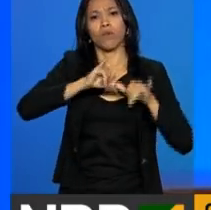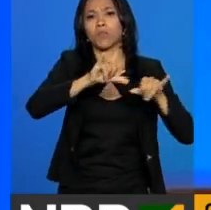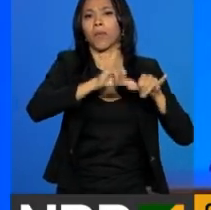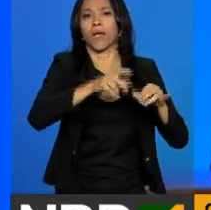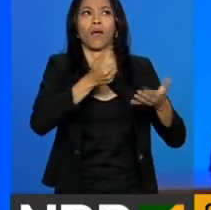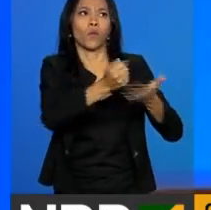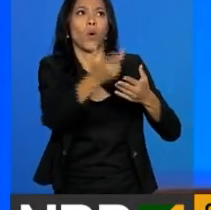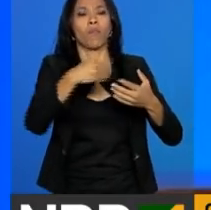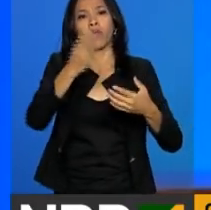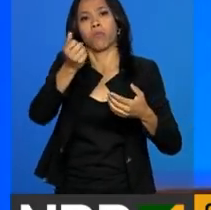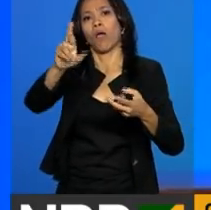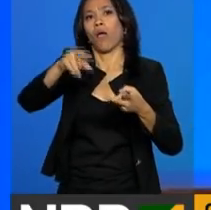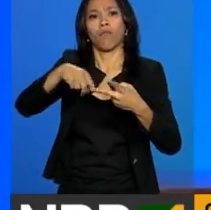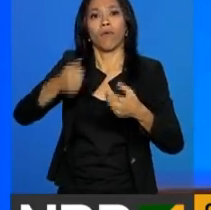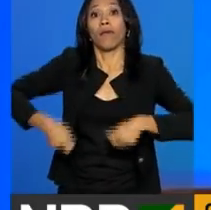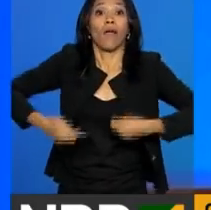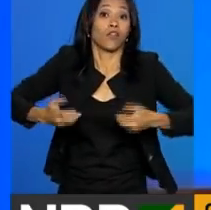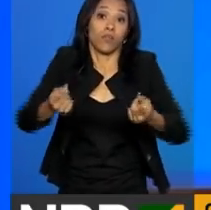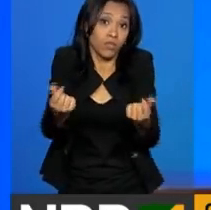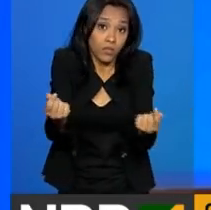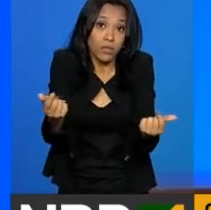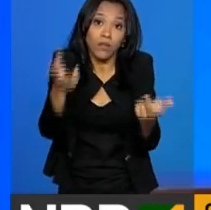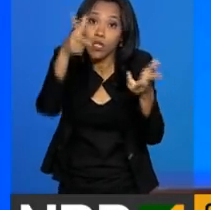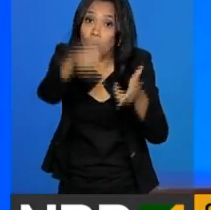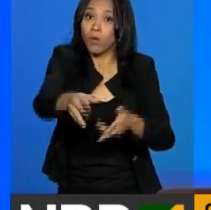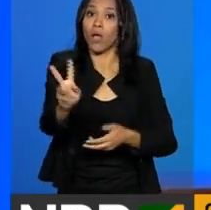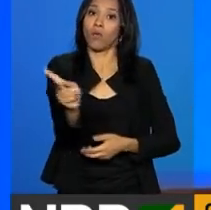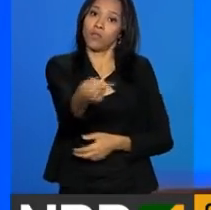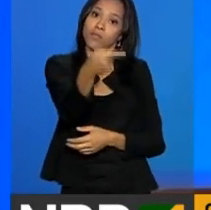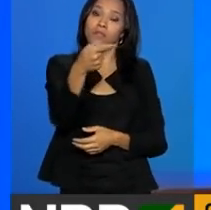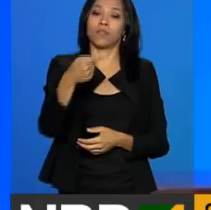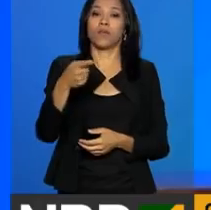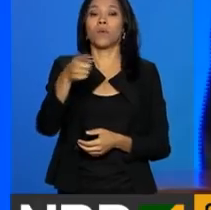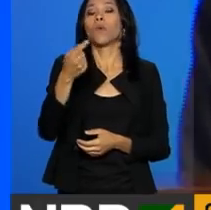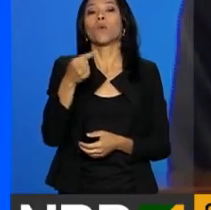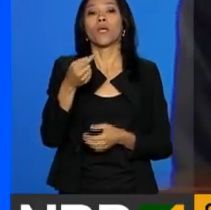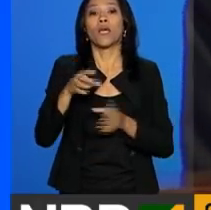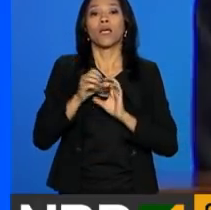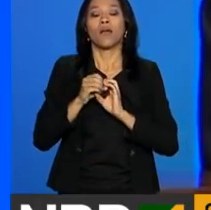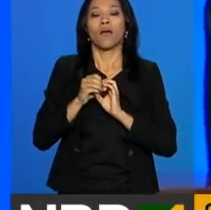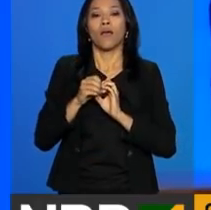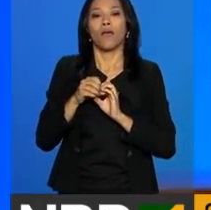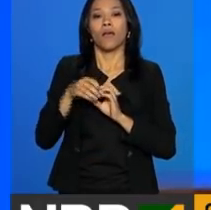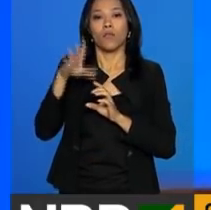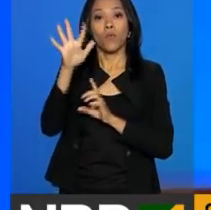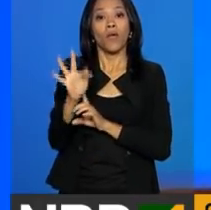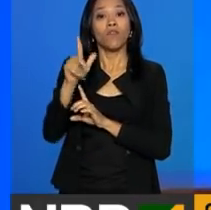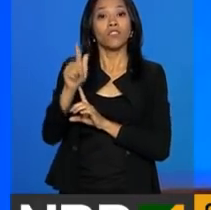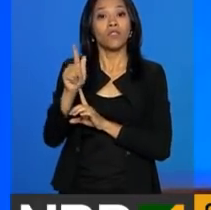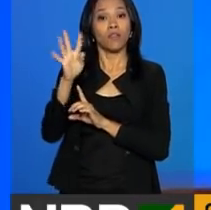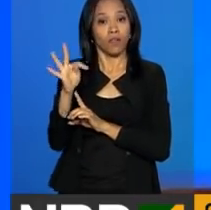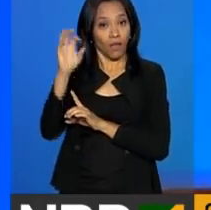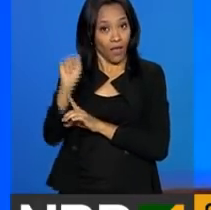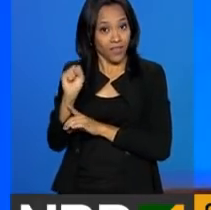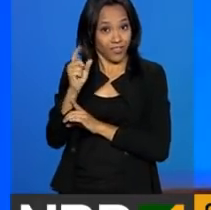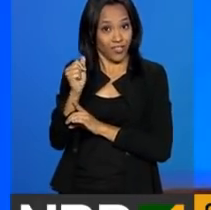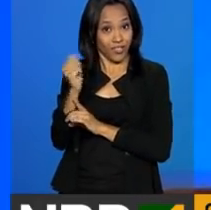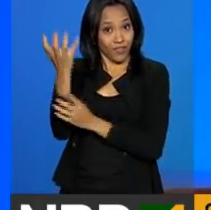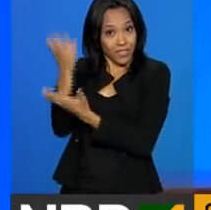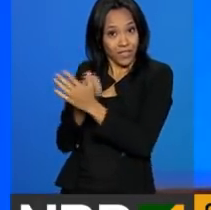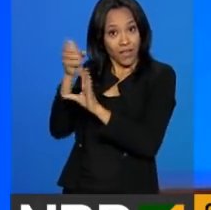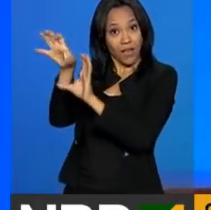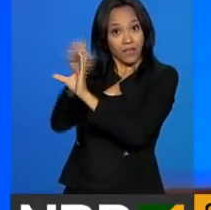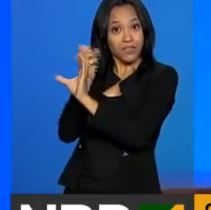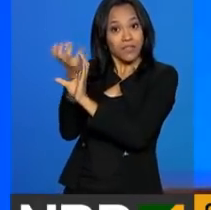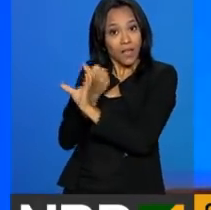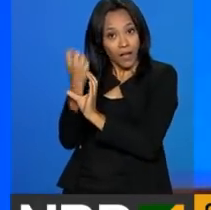bari certo vai gastar aquilo como aconteceu com a chamada liberação do fundo de garantia por tempo de serviço chamadas contas